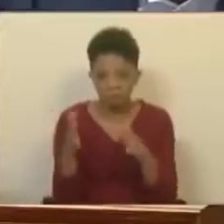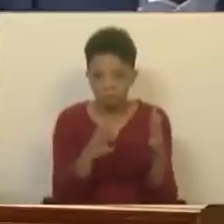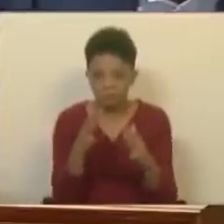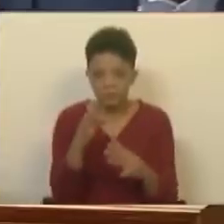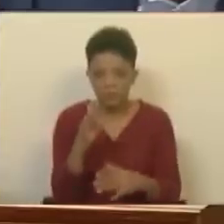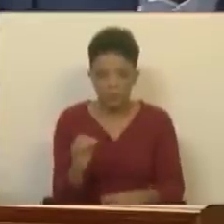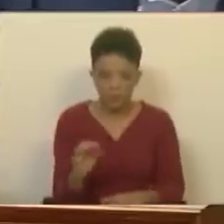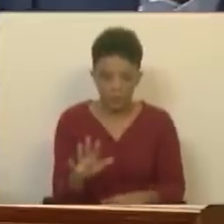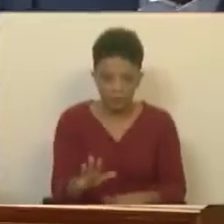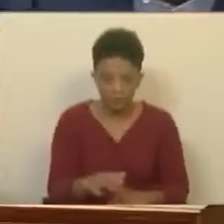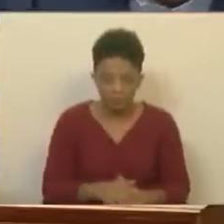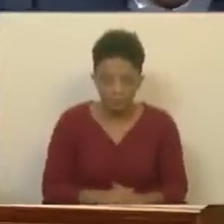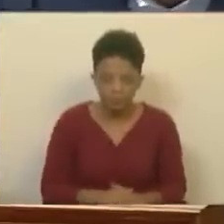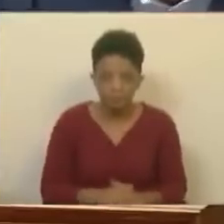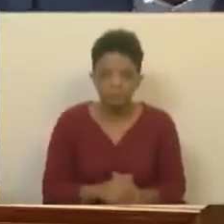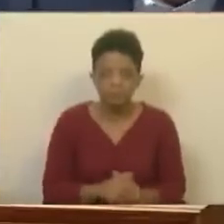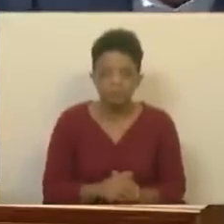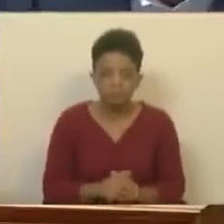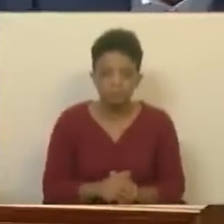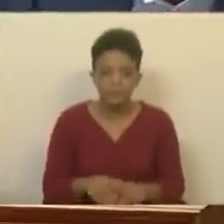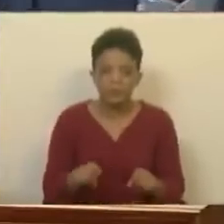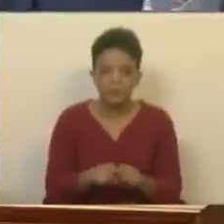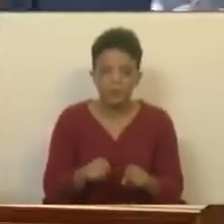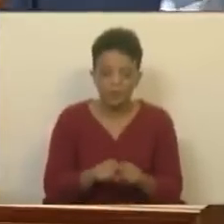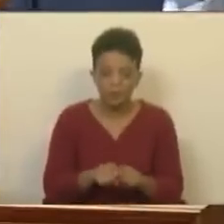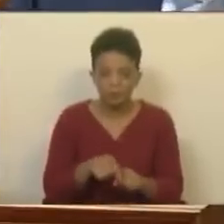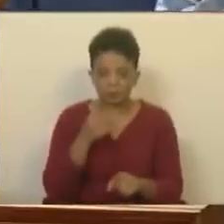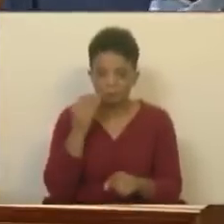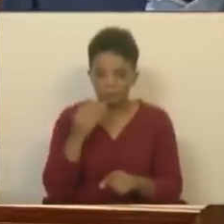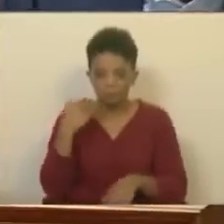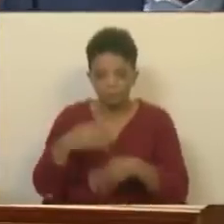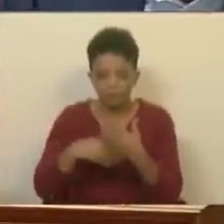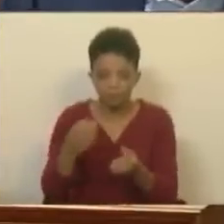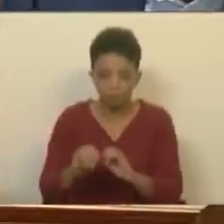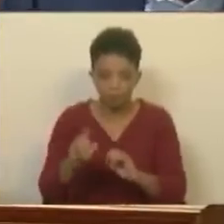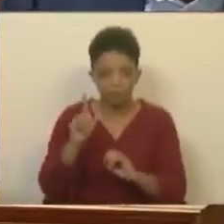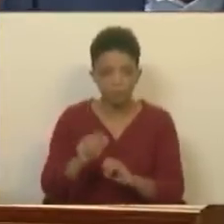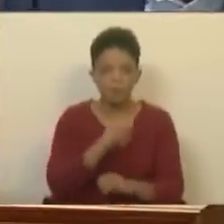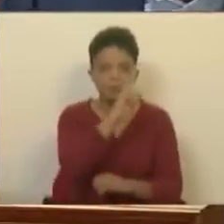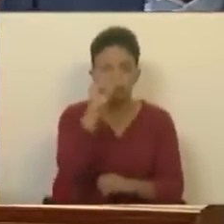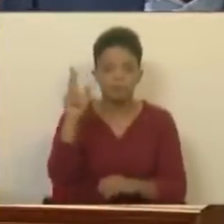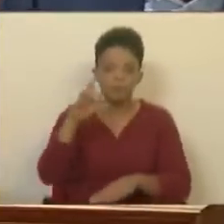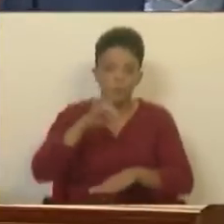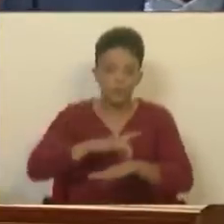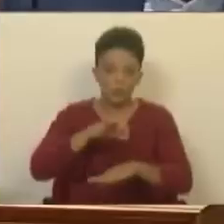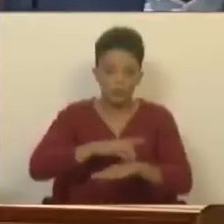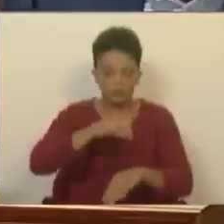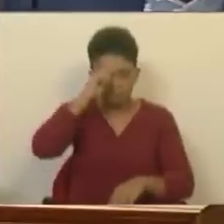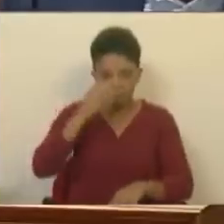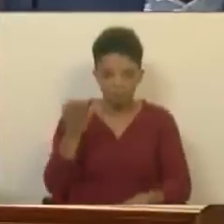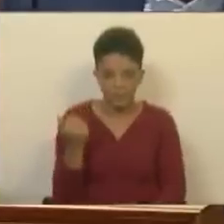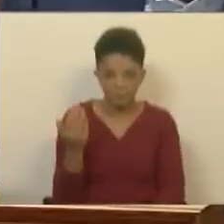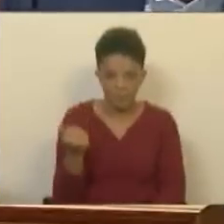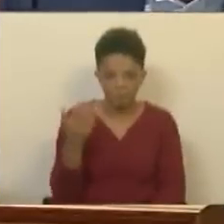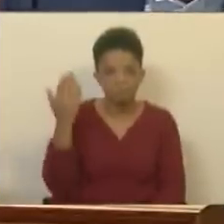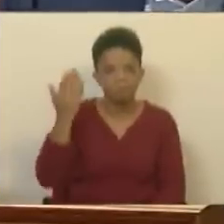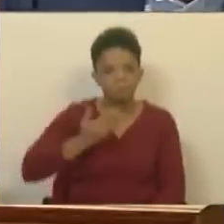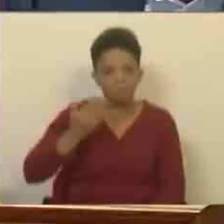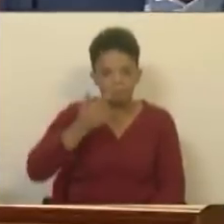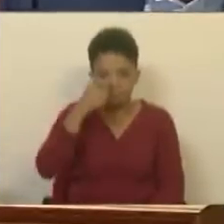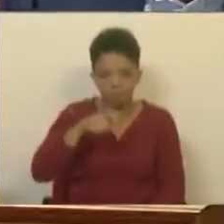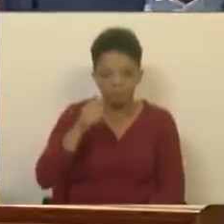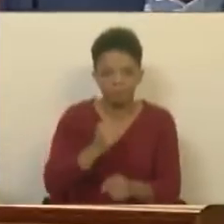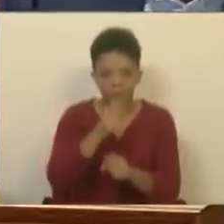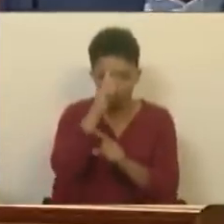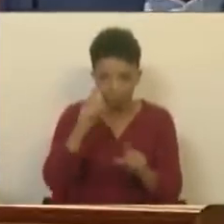dos 40 anos não há reconhecimento impôs um regime de mobilidade por doença que é desrespeitador dos direitos dos